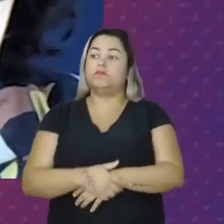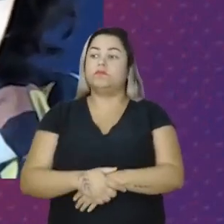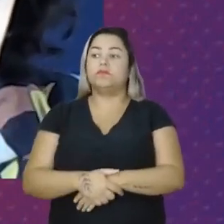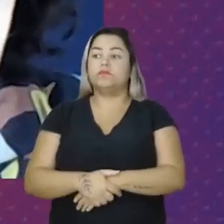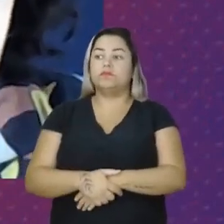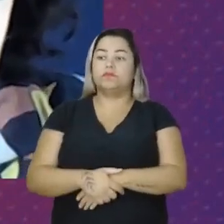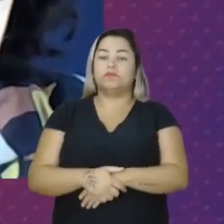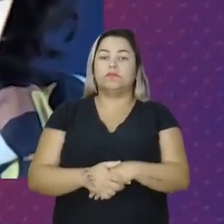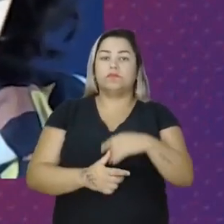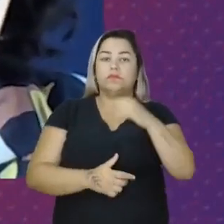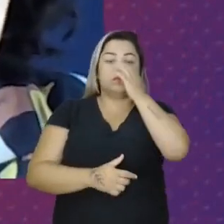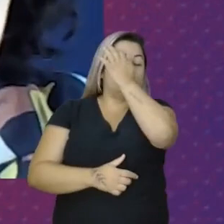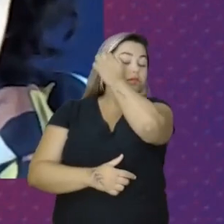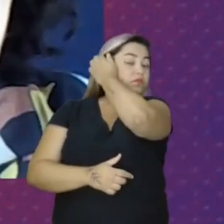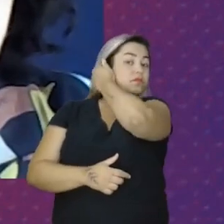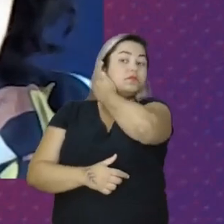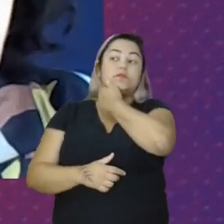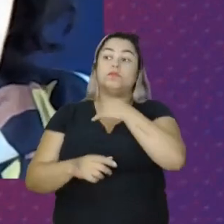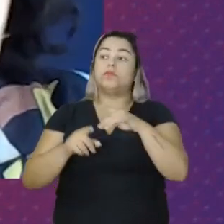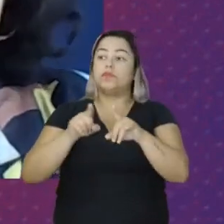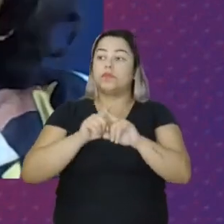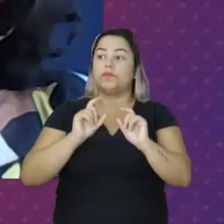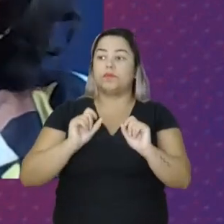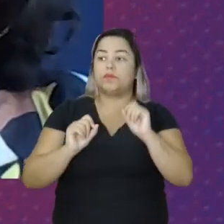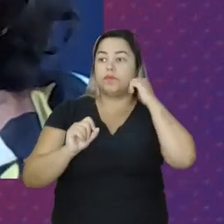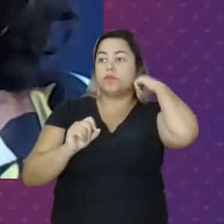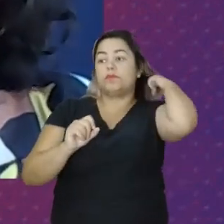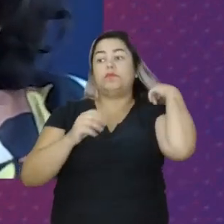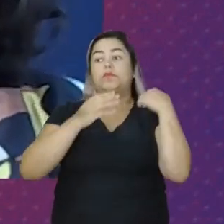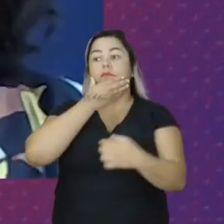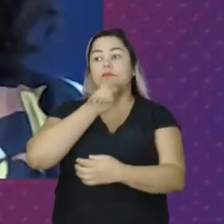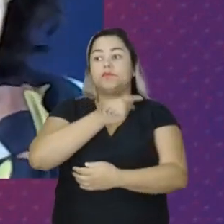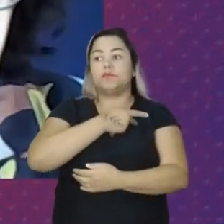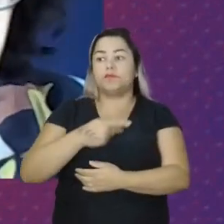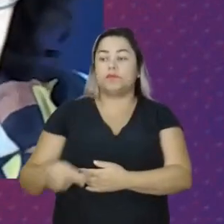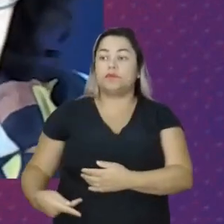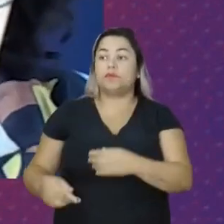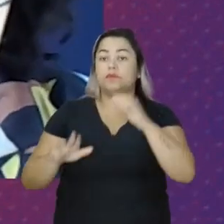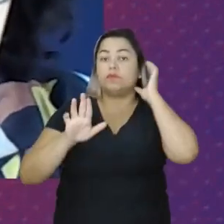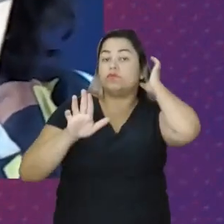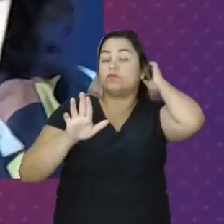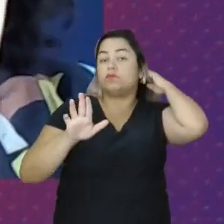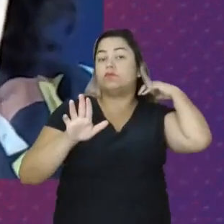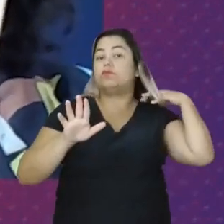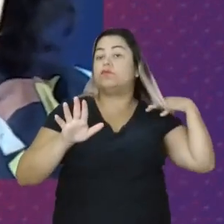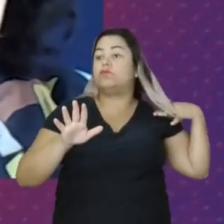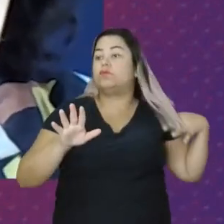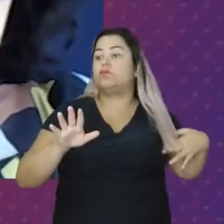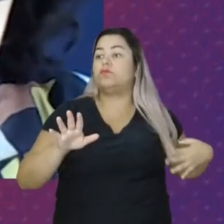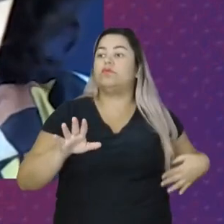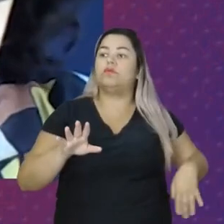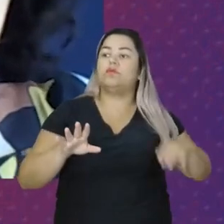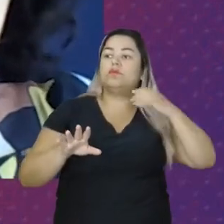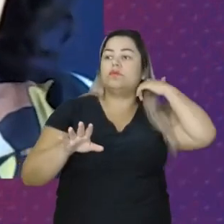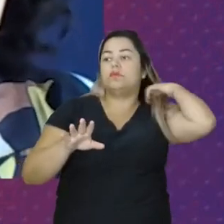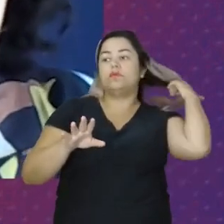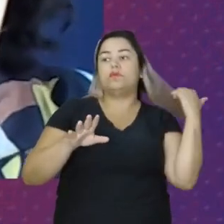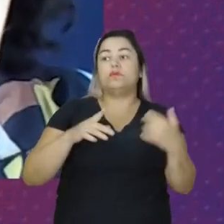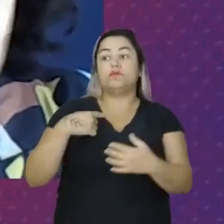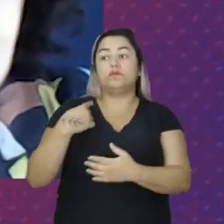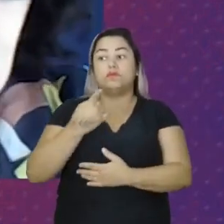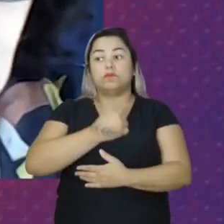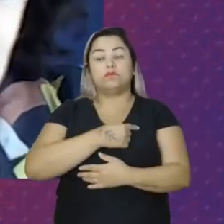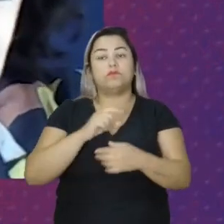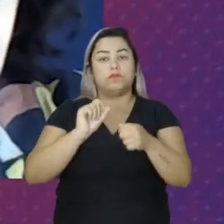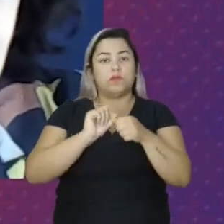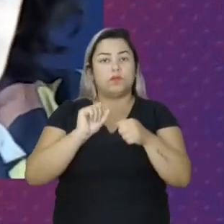a medida, né, colocada pelo presidente Lula é que nós